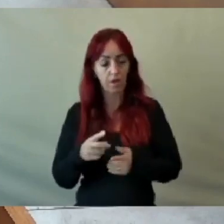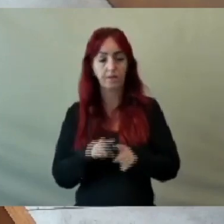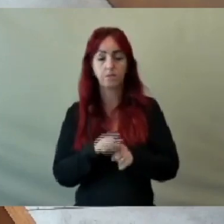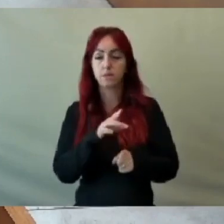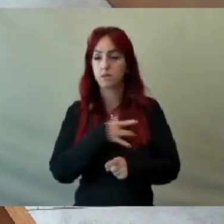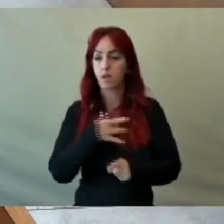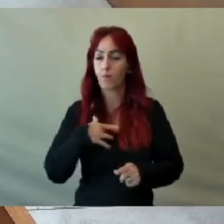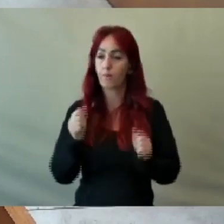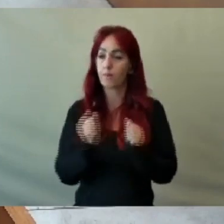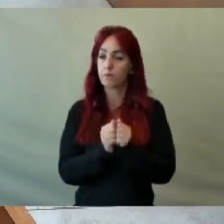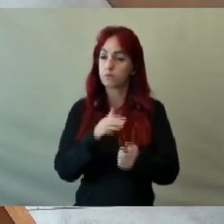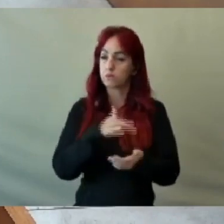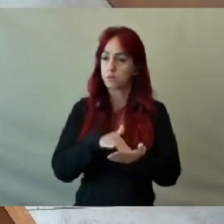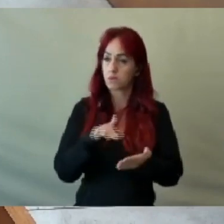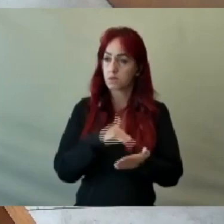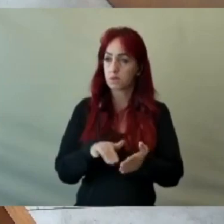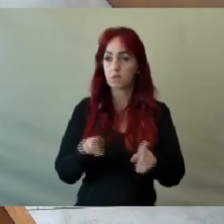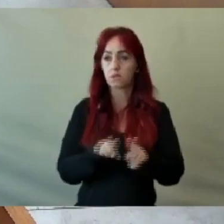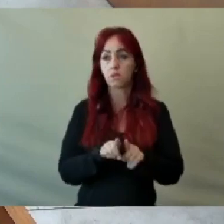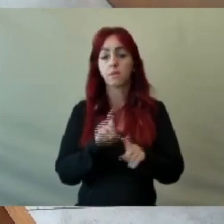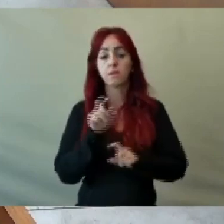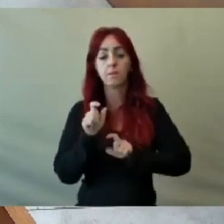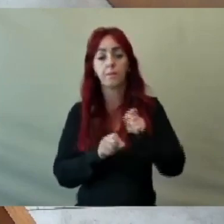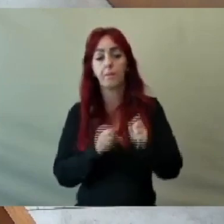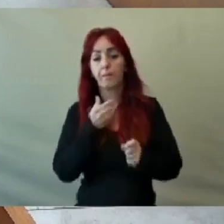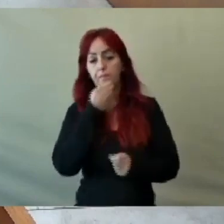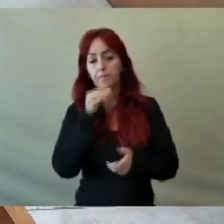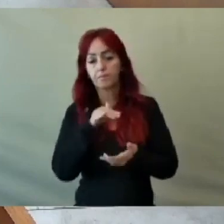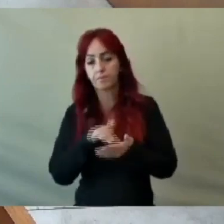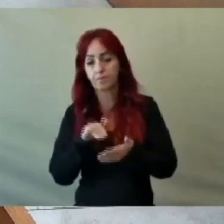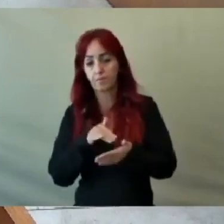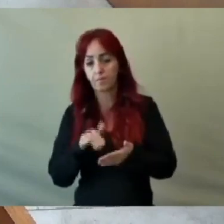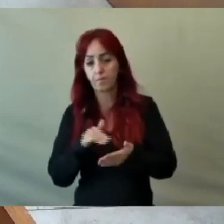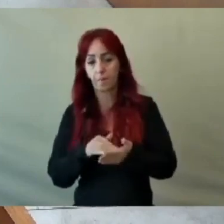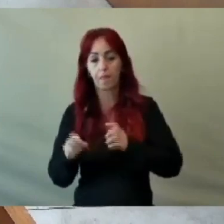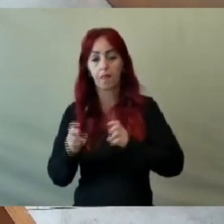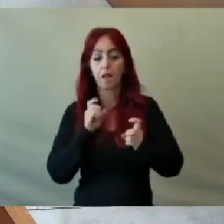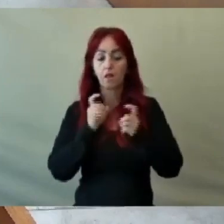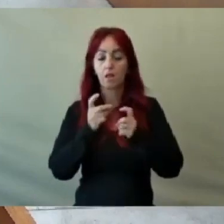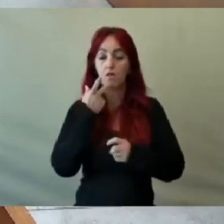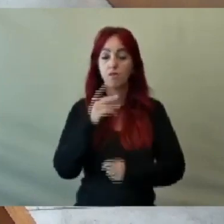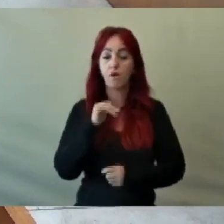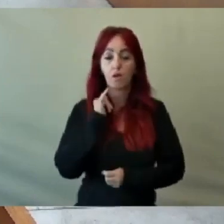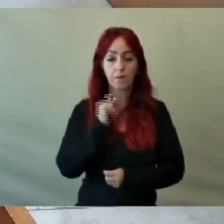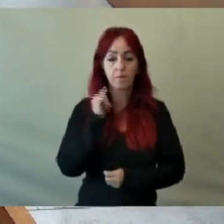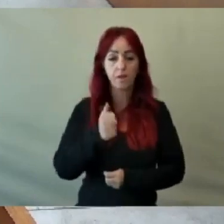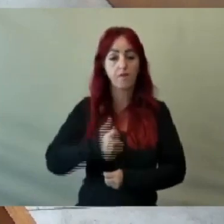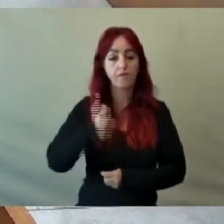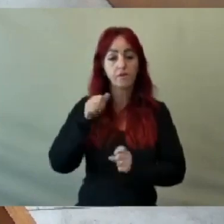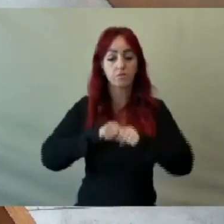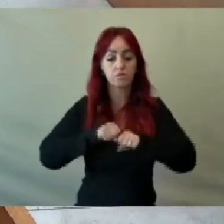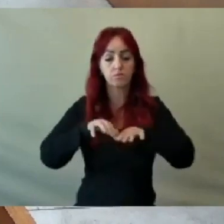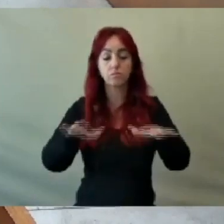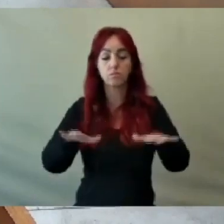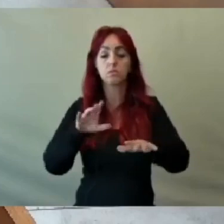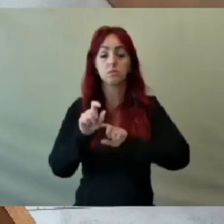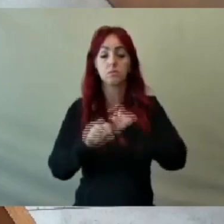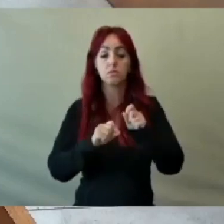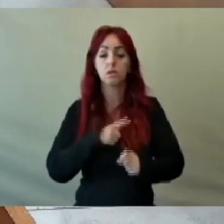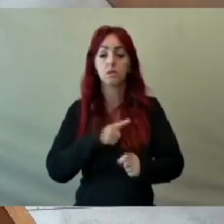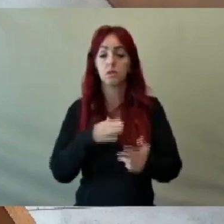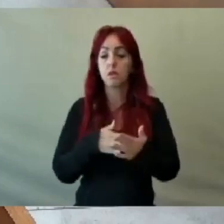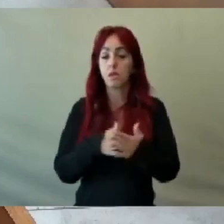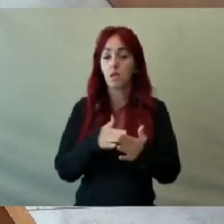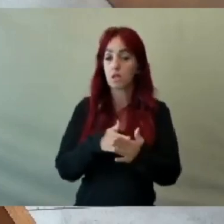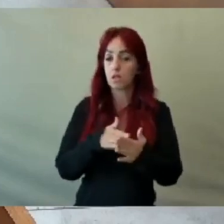que o secretário, na reunião conosco, anunciou, pela primeira vez publicamente, que iria interromper a implantação do sistema durante